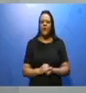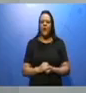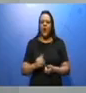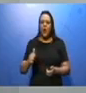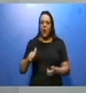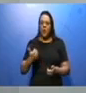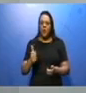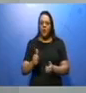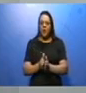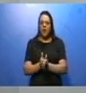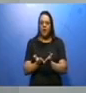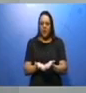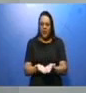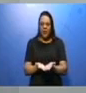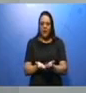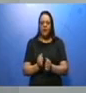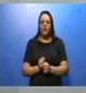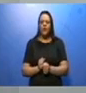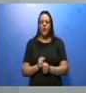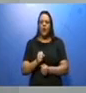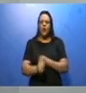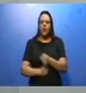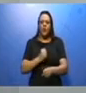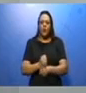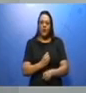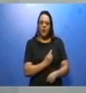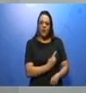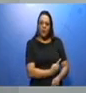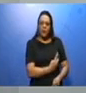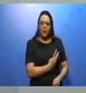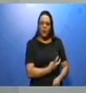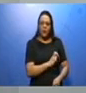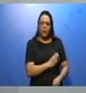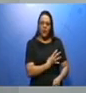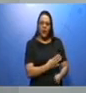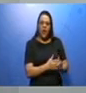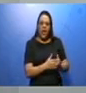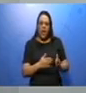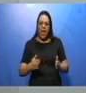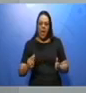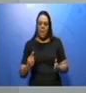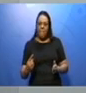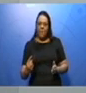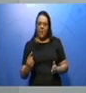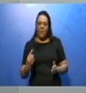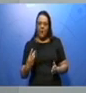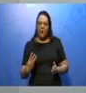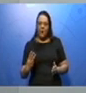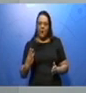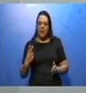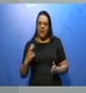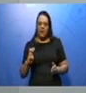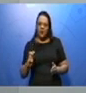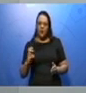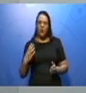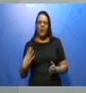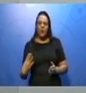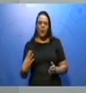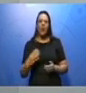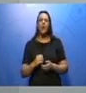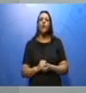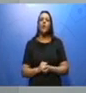Polo, olha lá, de 1254 a 1354. Então, mais ou menos nessa fase que ele foi feito,